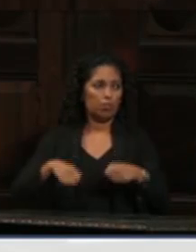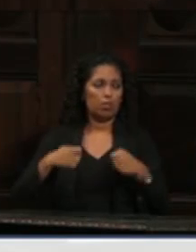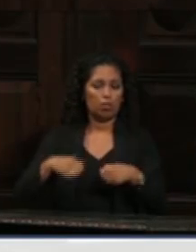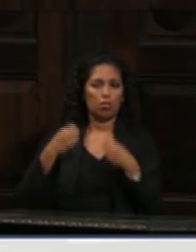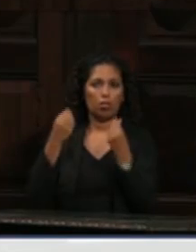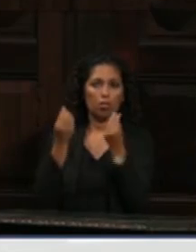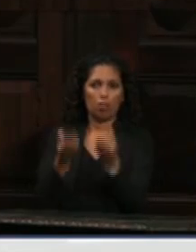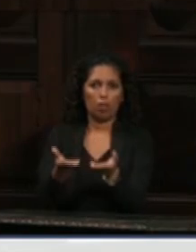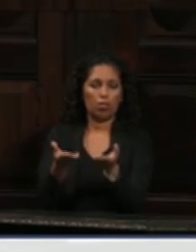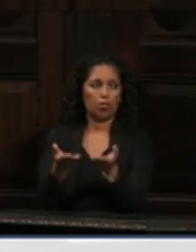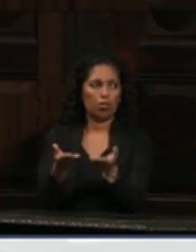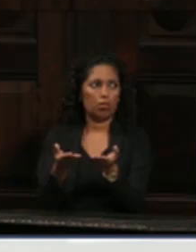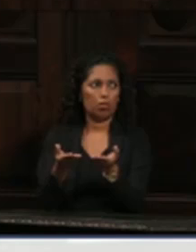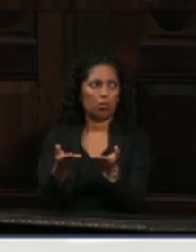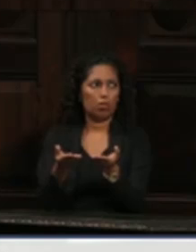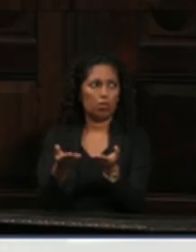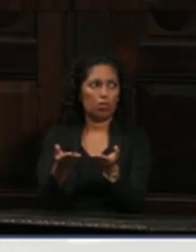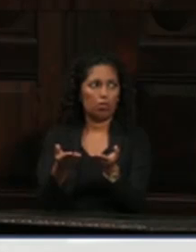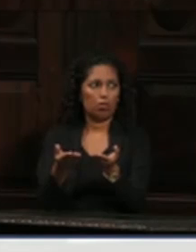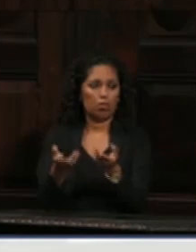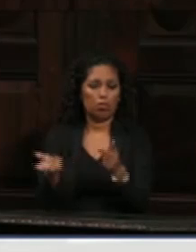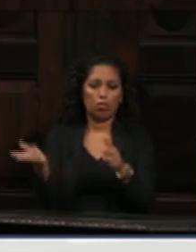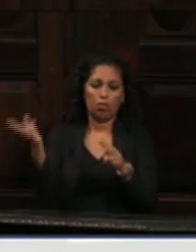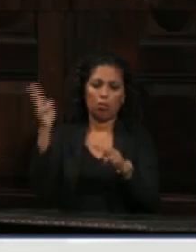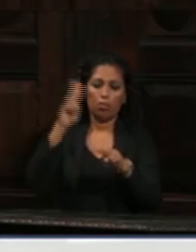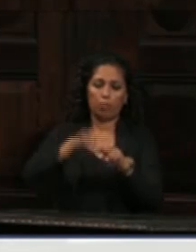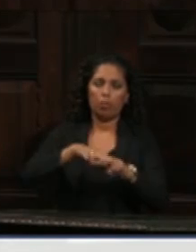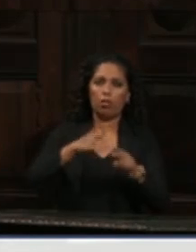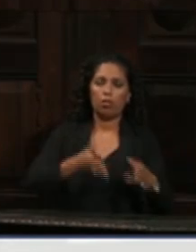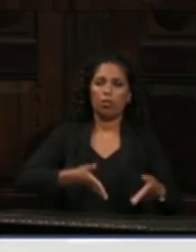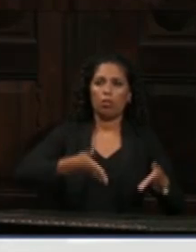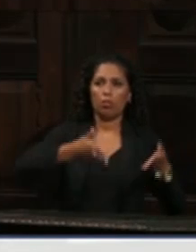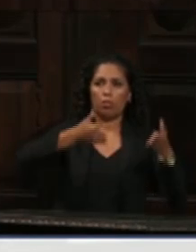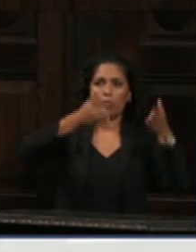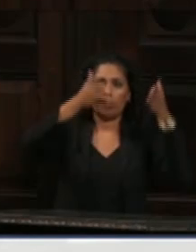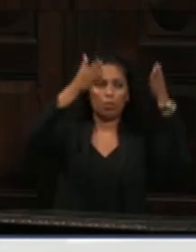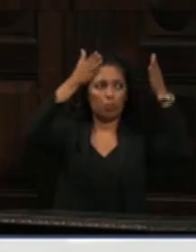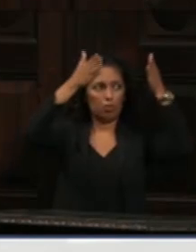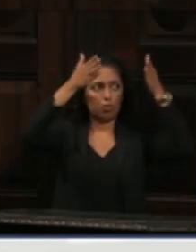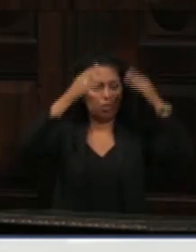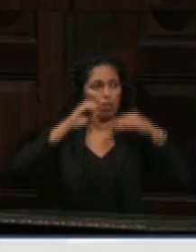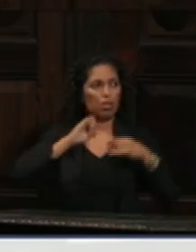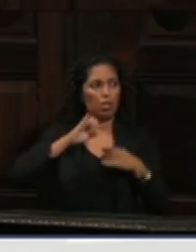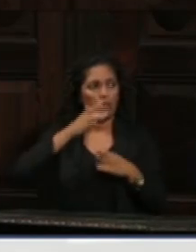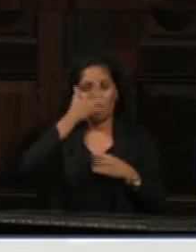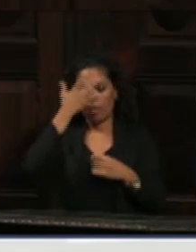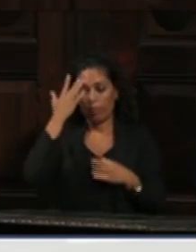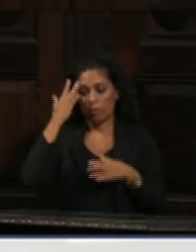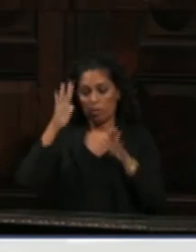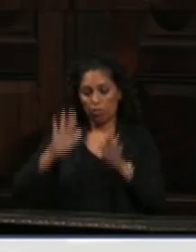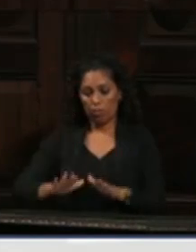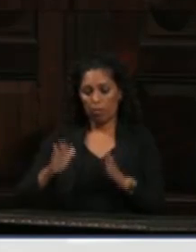dada no presídio, e aquele que estivesse em prisão